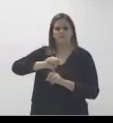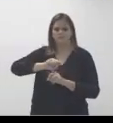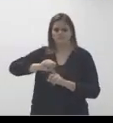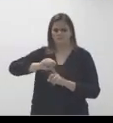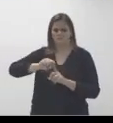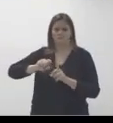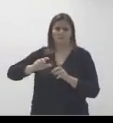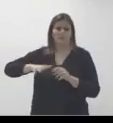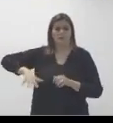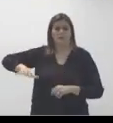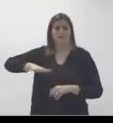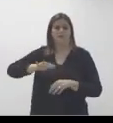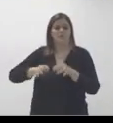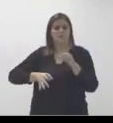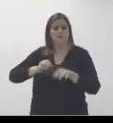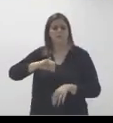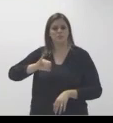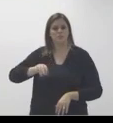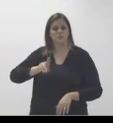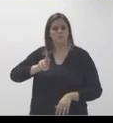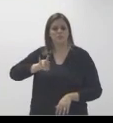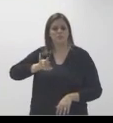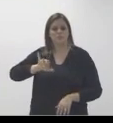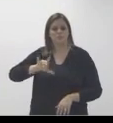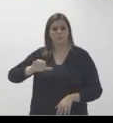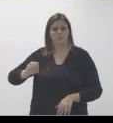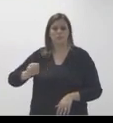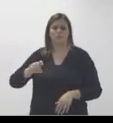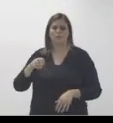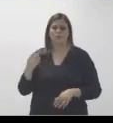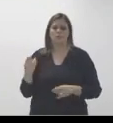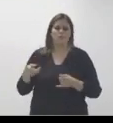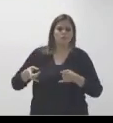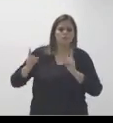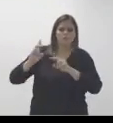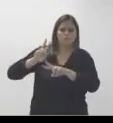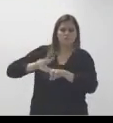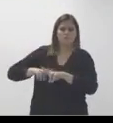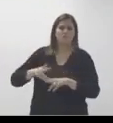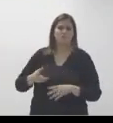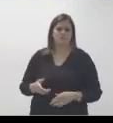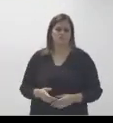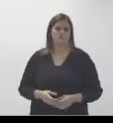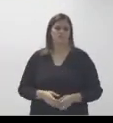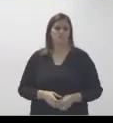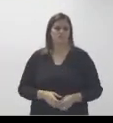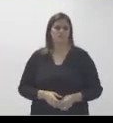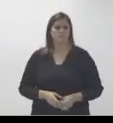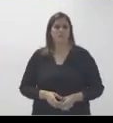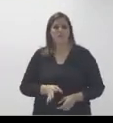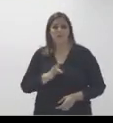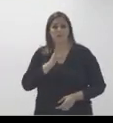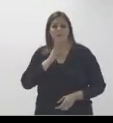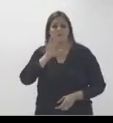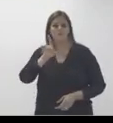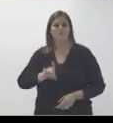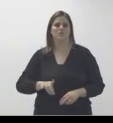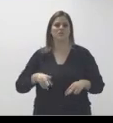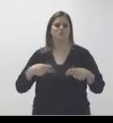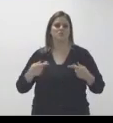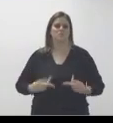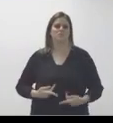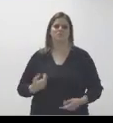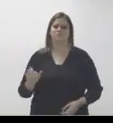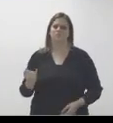são elementos que necessariamente o conheço de jeito conhecimento direitos humanos é fundante para a